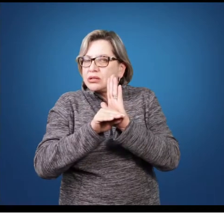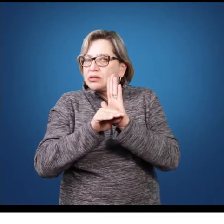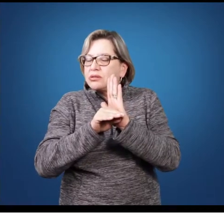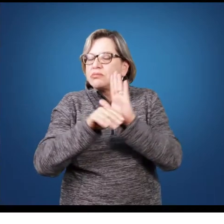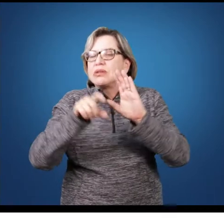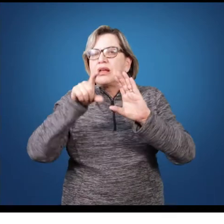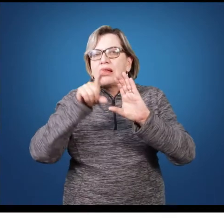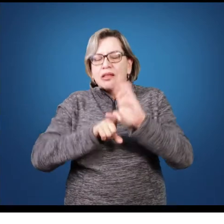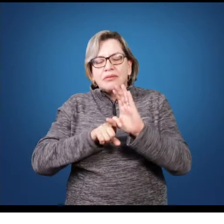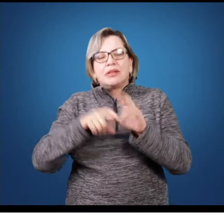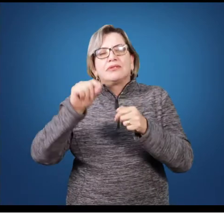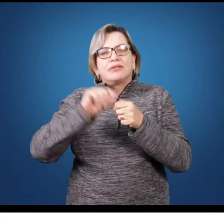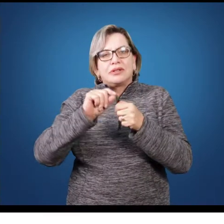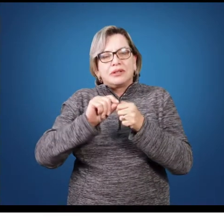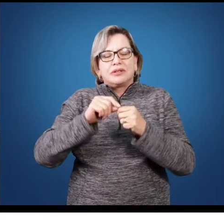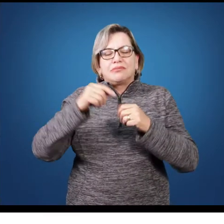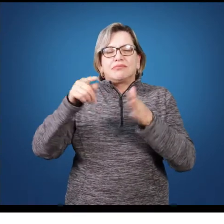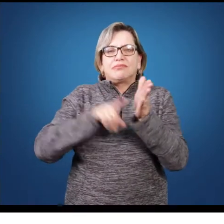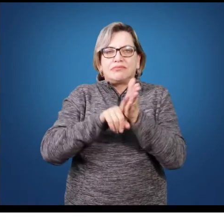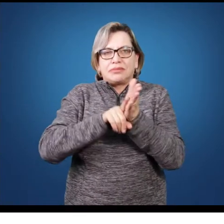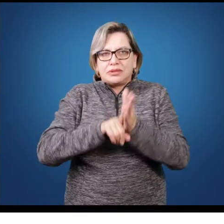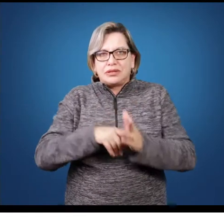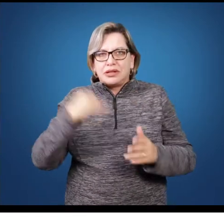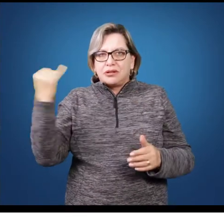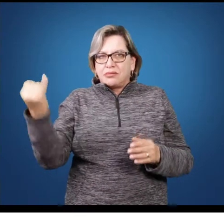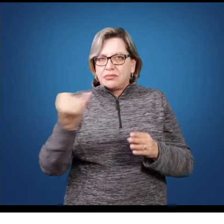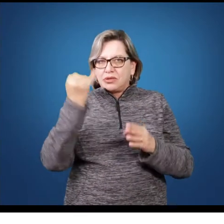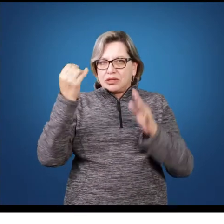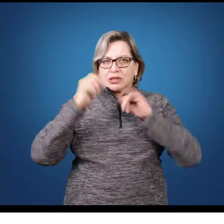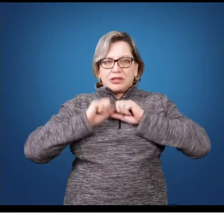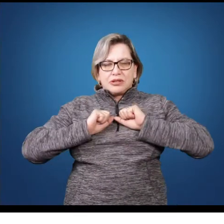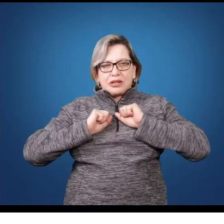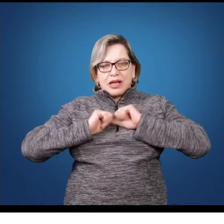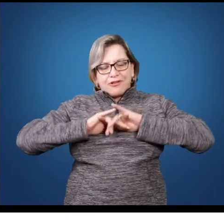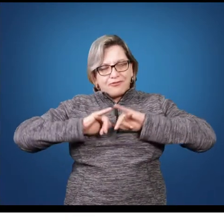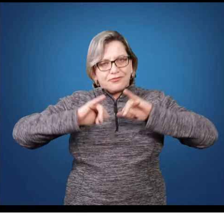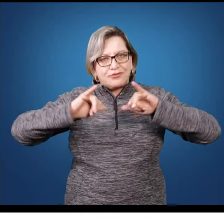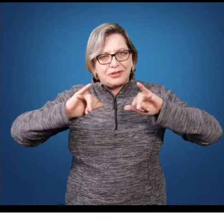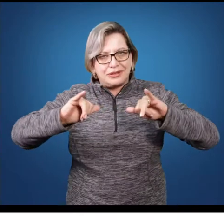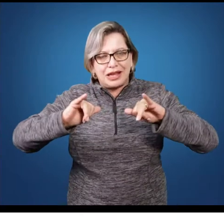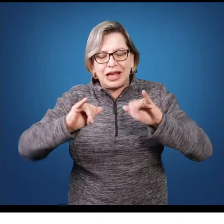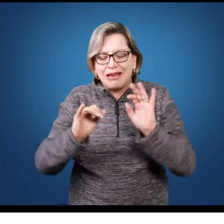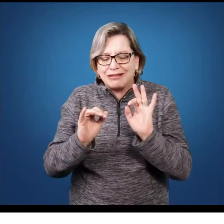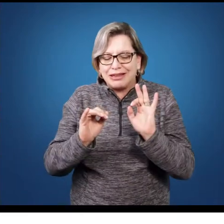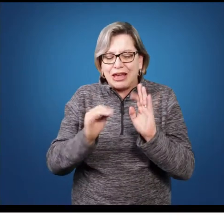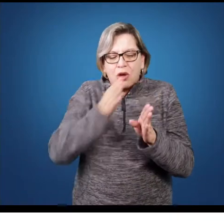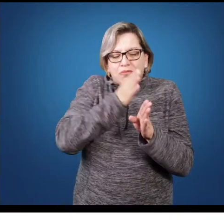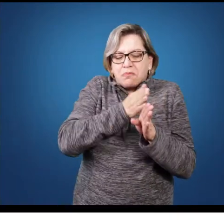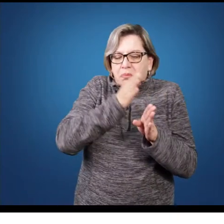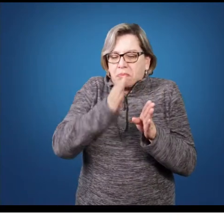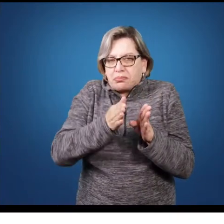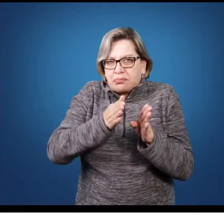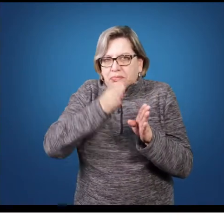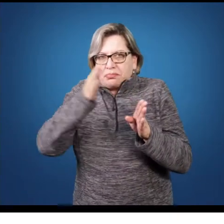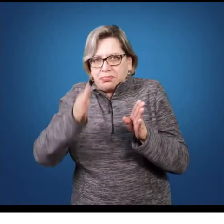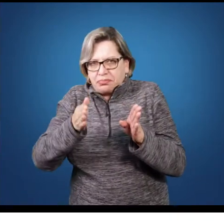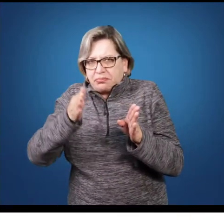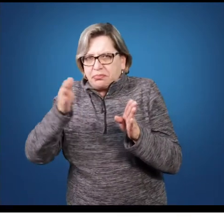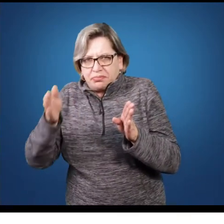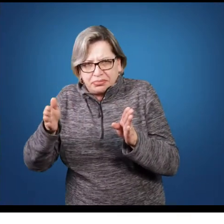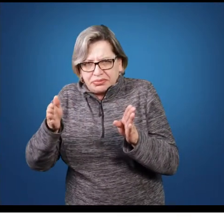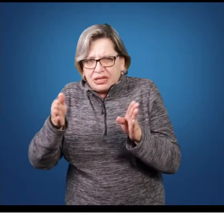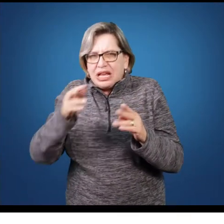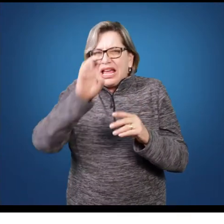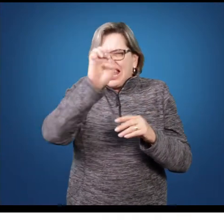Importante ressaltar que as pesquisas, elas não apresentam uma sequência, uma ordem, o nome